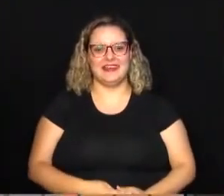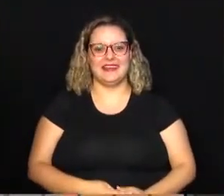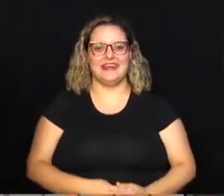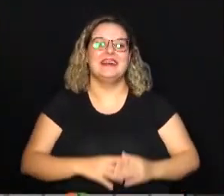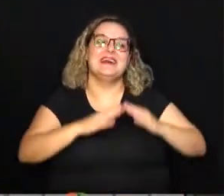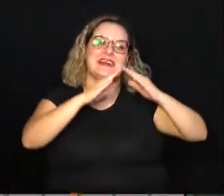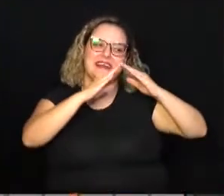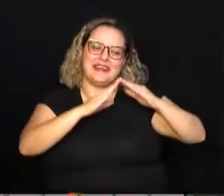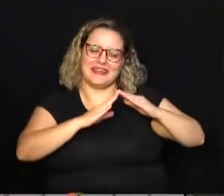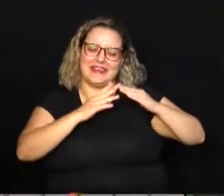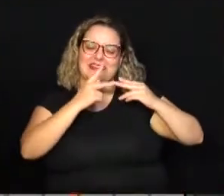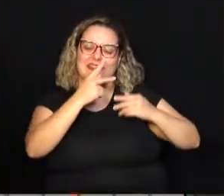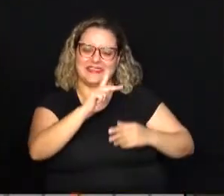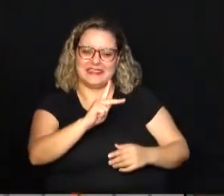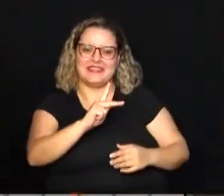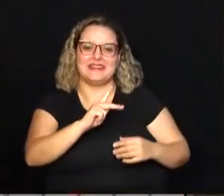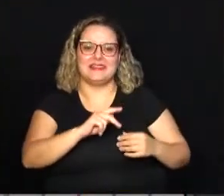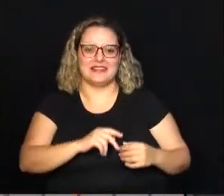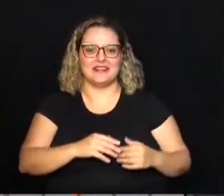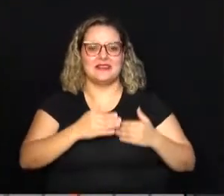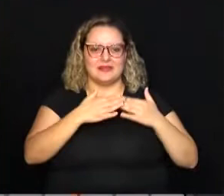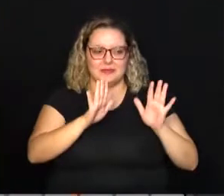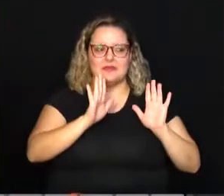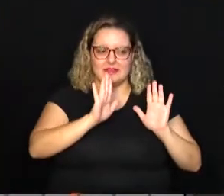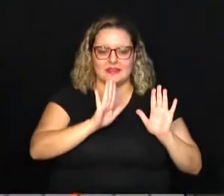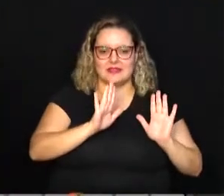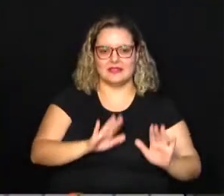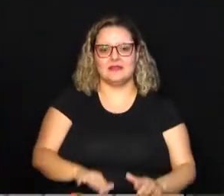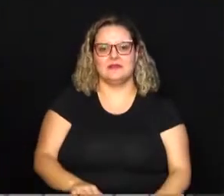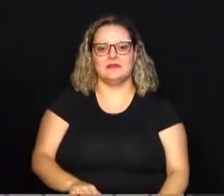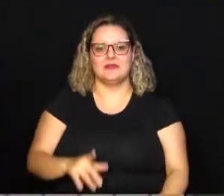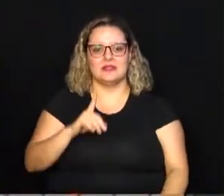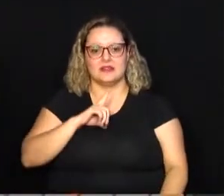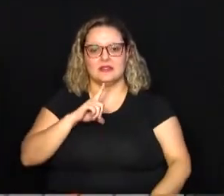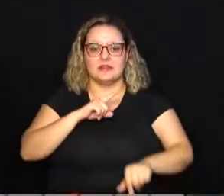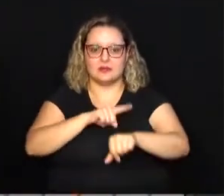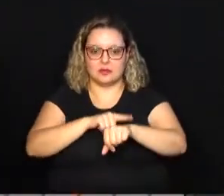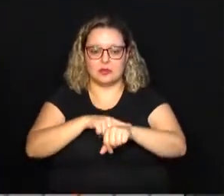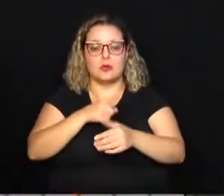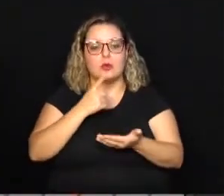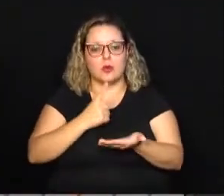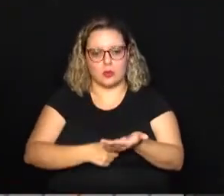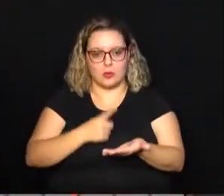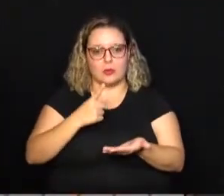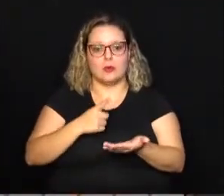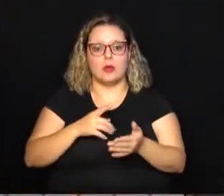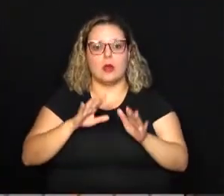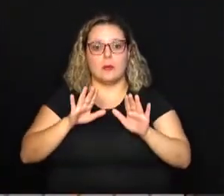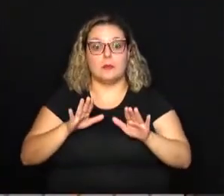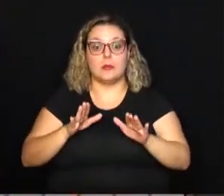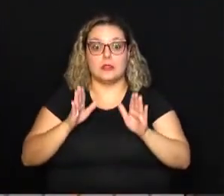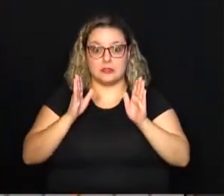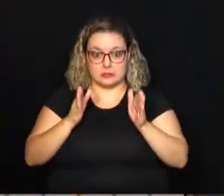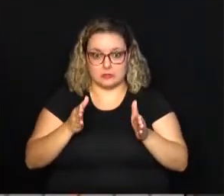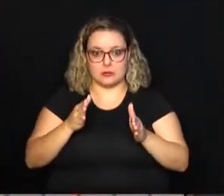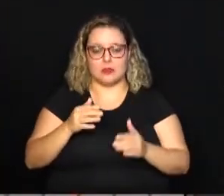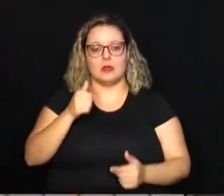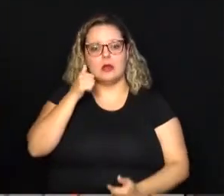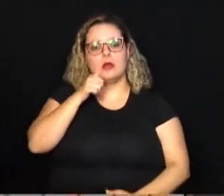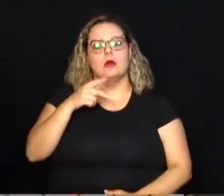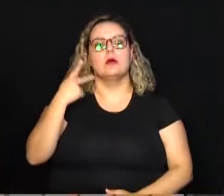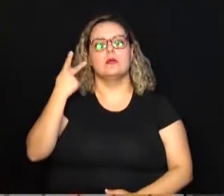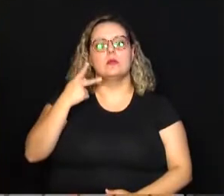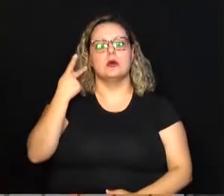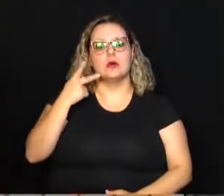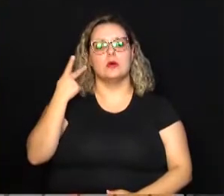Não, a gente pode abrir sim, viu, Mariana? Pode ficar tranquilo. Nós temos aí um horário a ser cumprido, mas estamos dentro do horário. A Mariana é